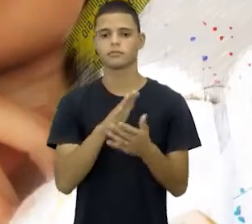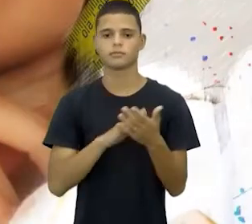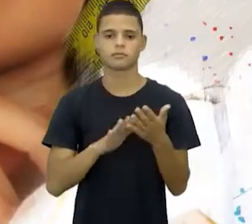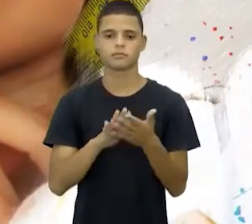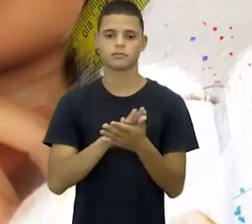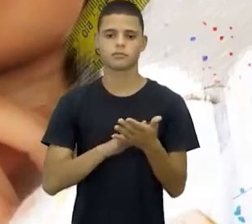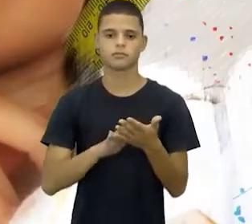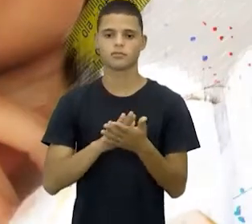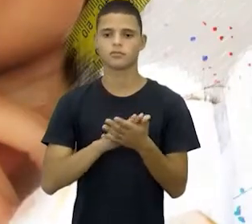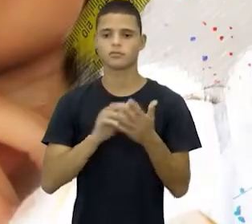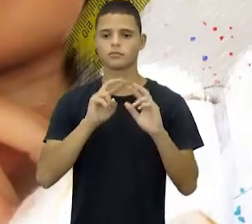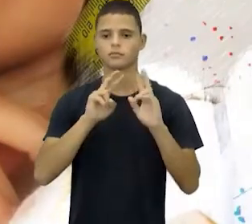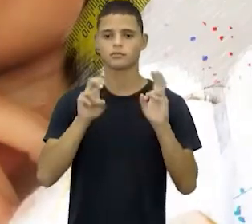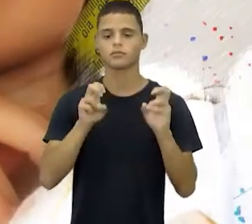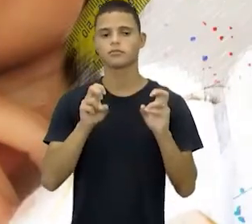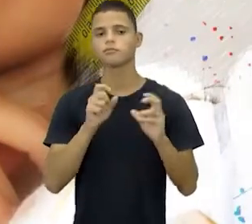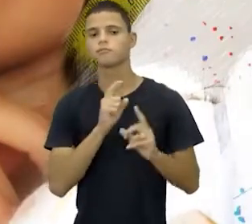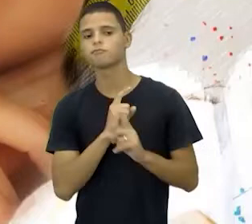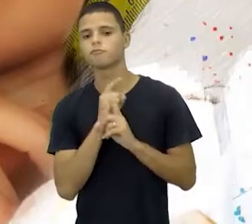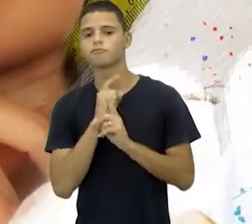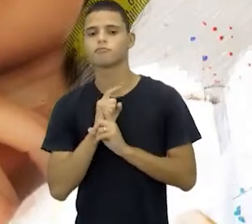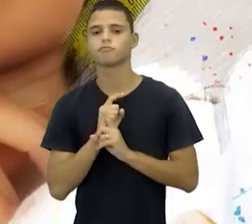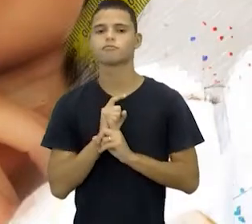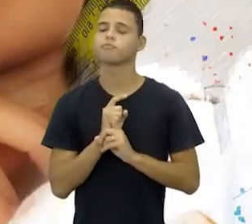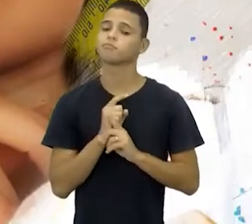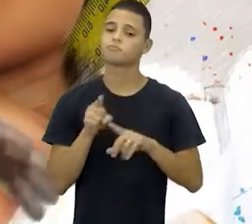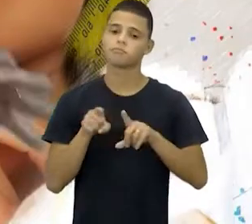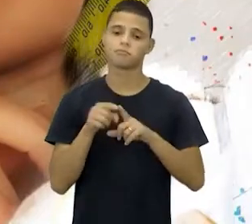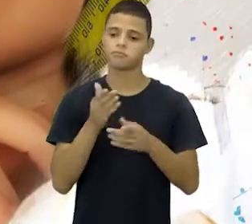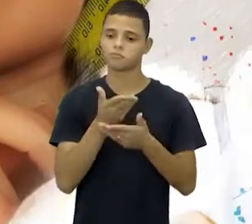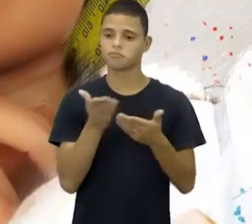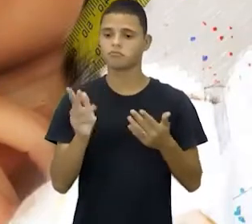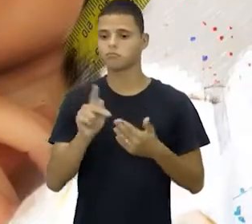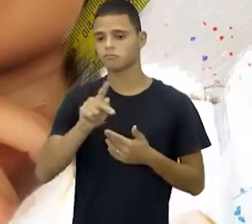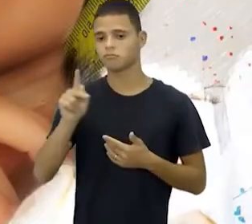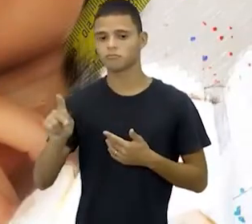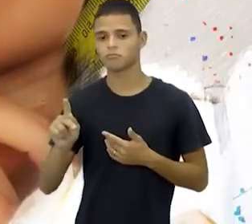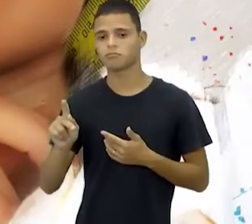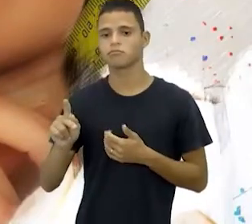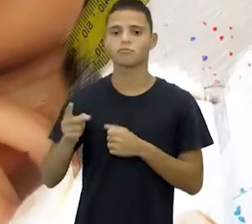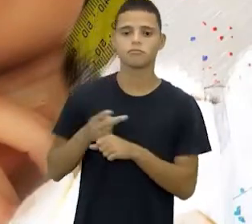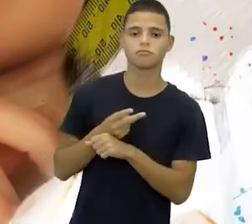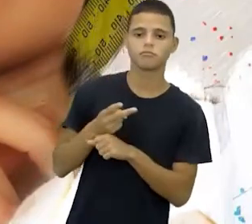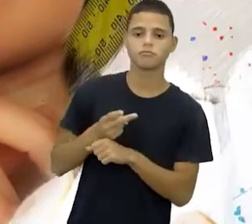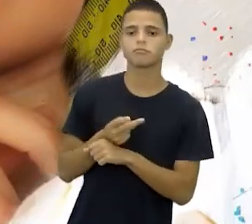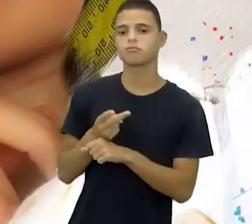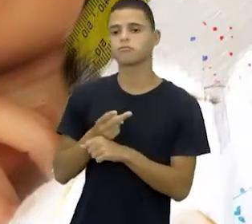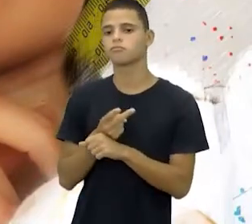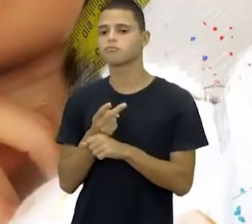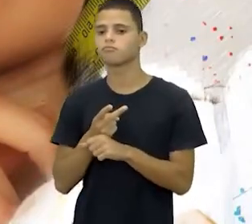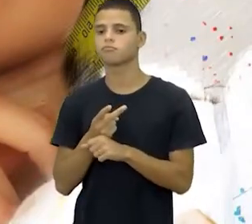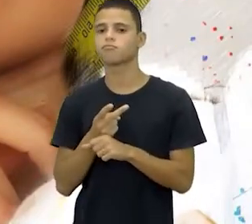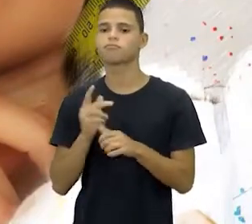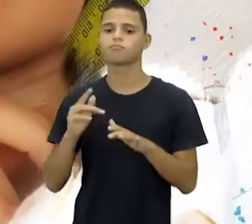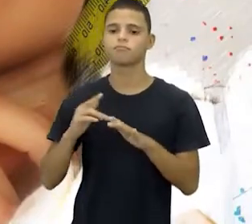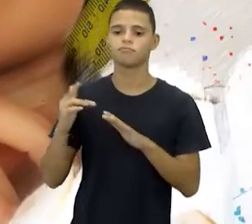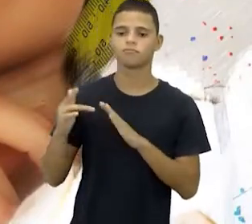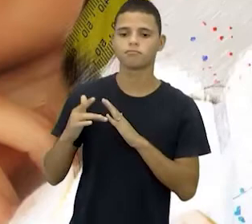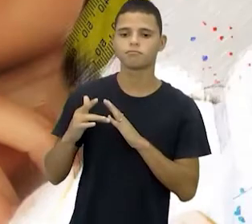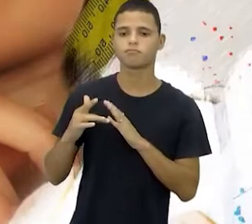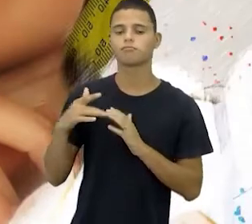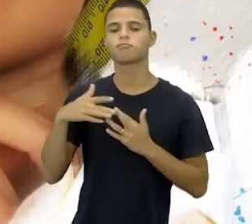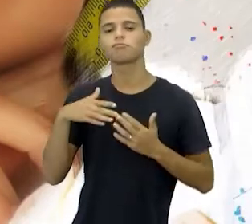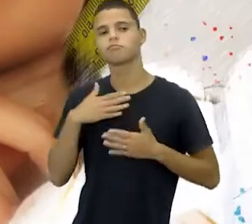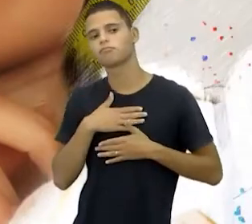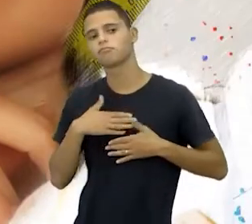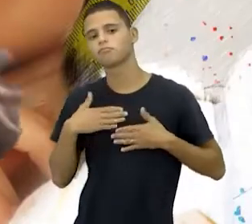propriedade no assunto, né, para descobrir. Acho que até os professores de vocês também devem estar ali, ai meu Deus do céu, eu não sou tanto dessa rede social X